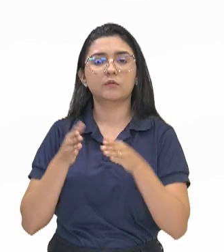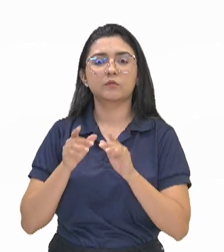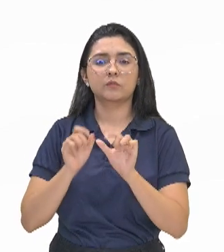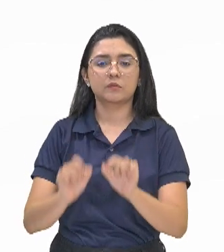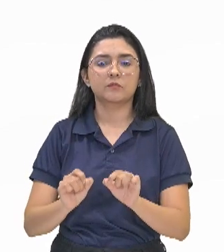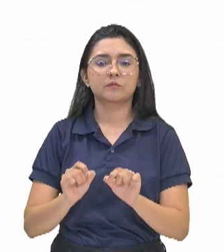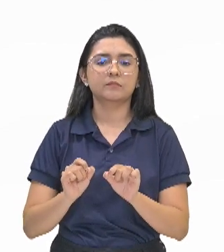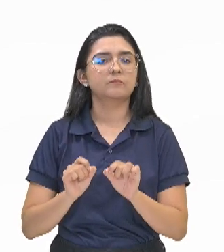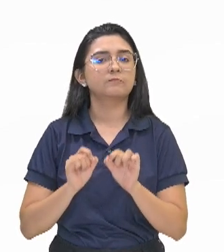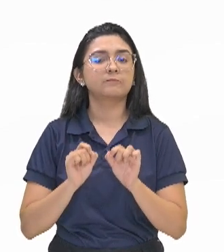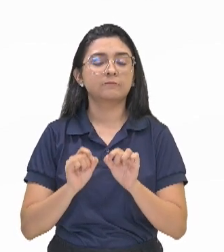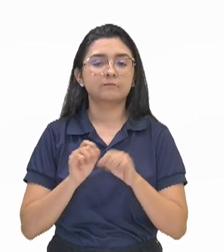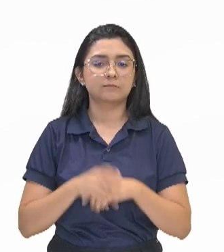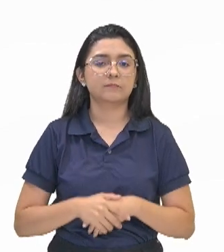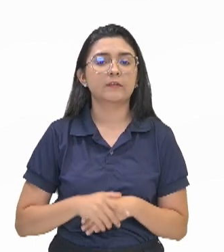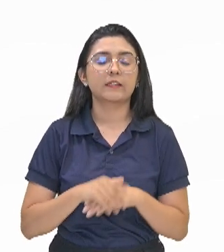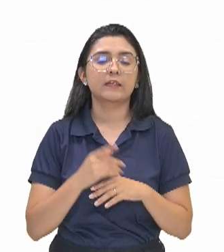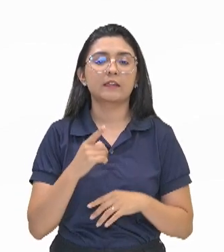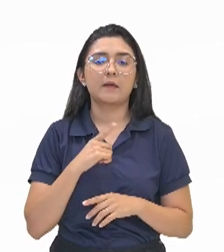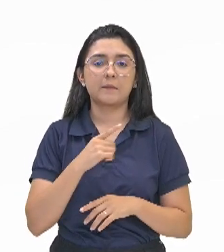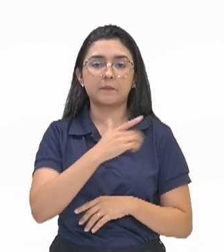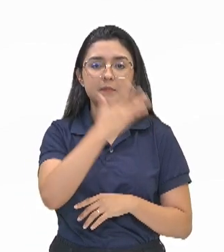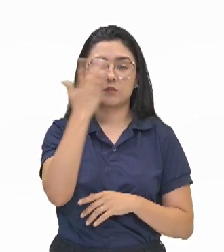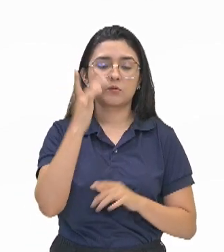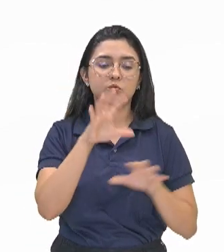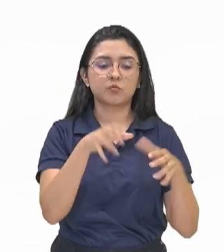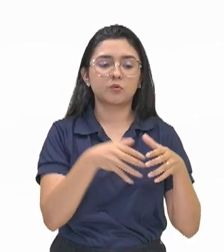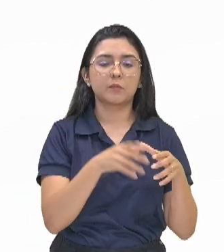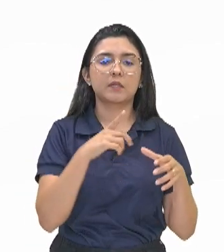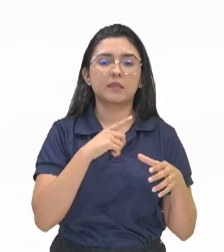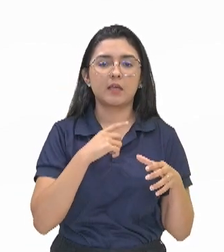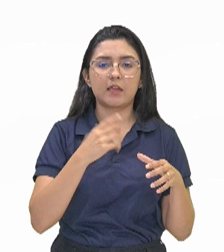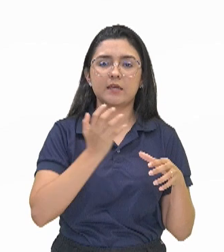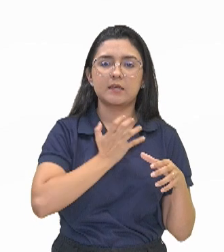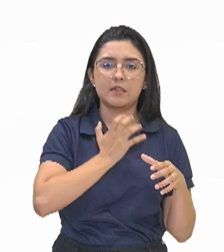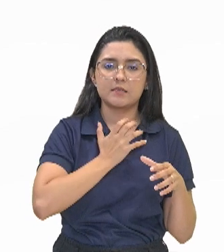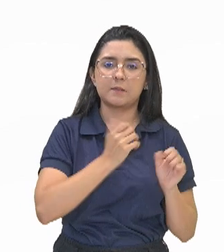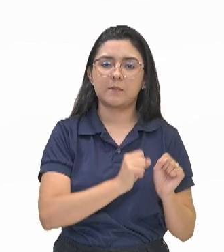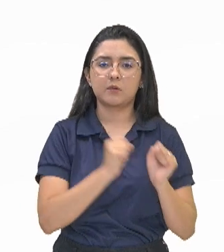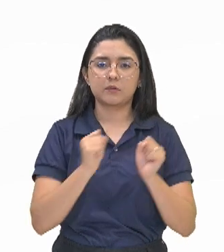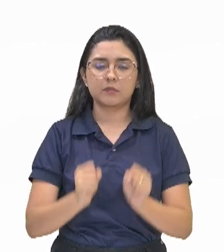nas mãos, né, de quem tem o poder, de quem tem a riqueza. Lembrando que